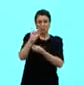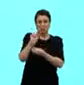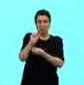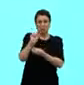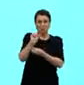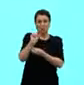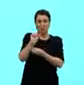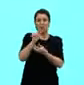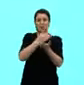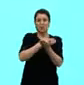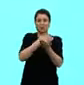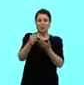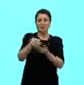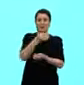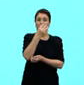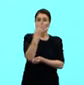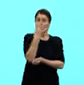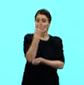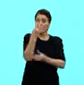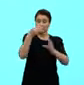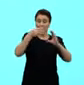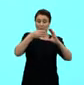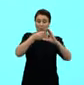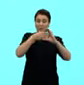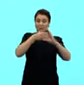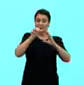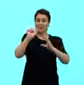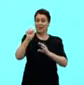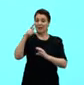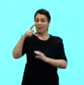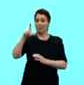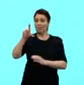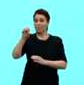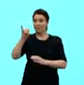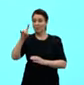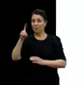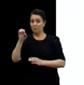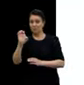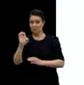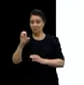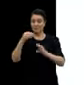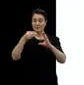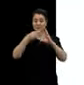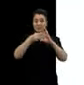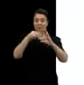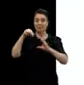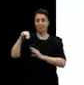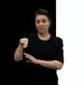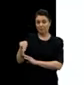vai formar 4 células haploides, células N.